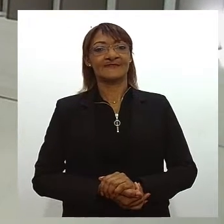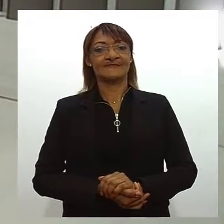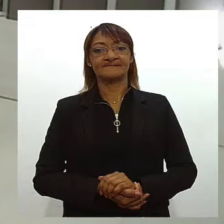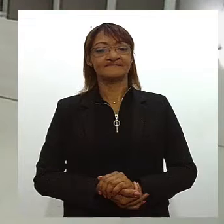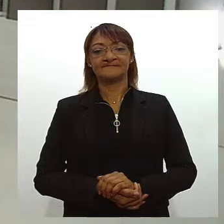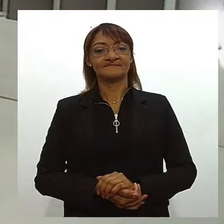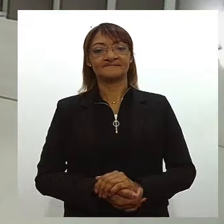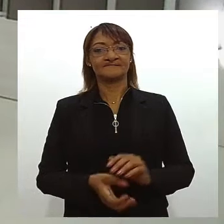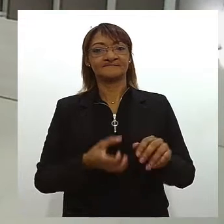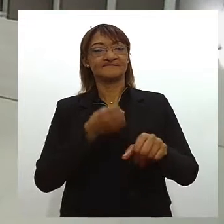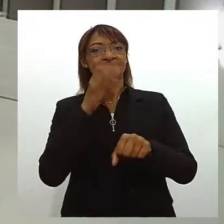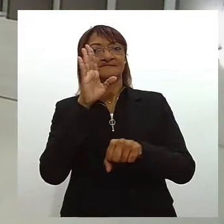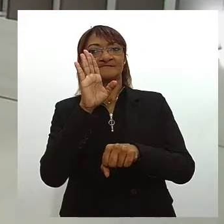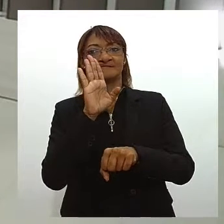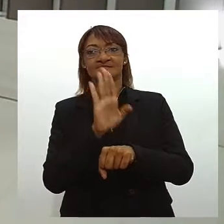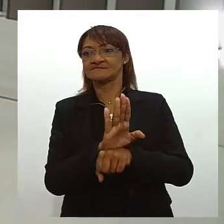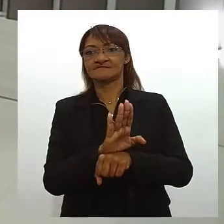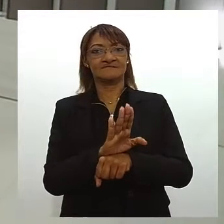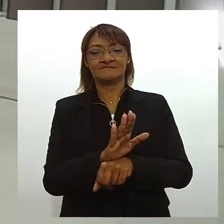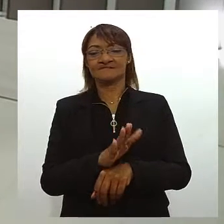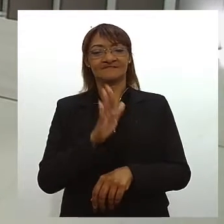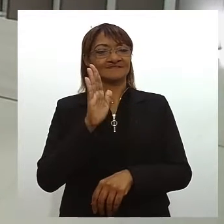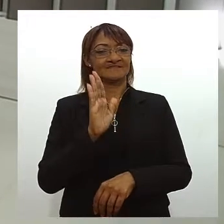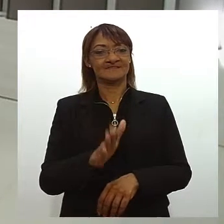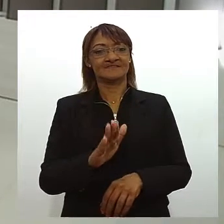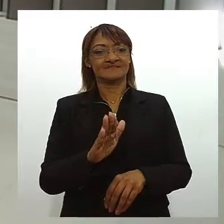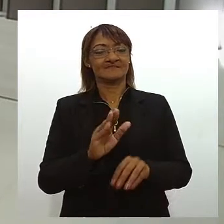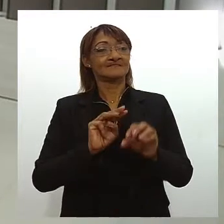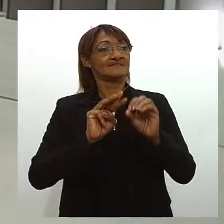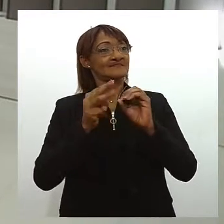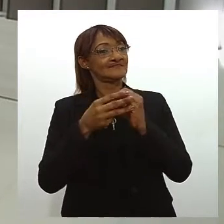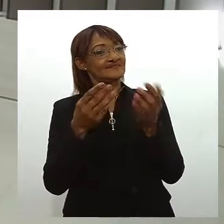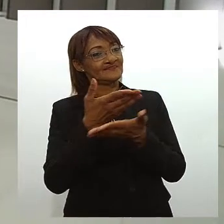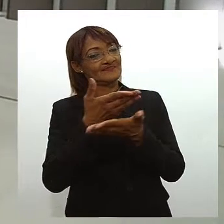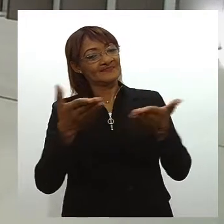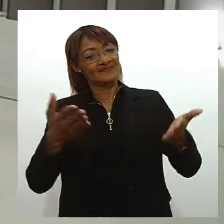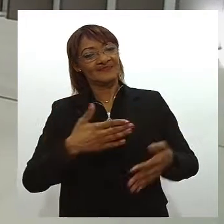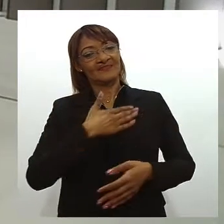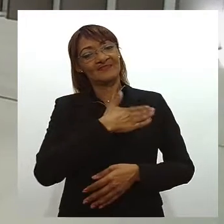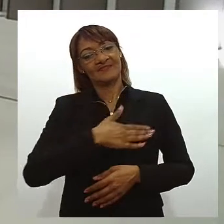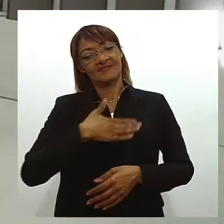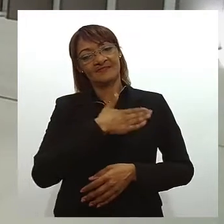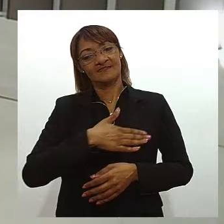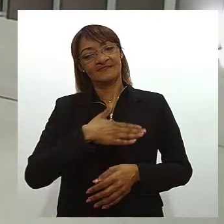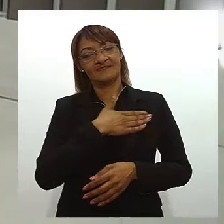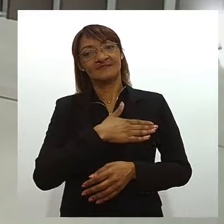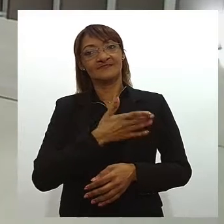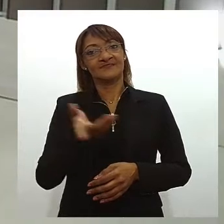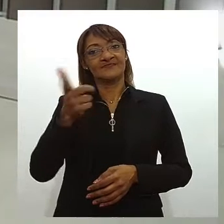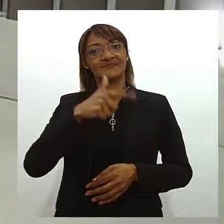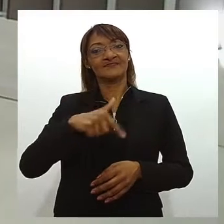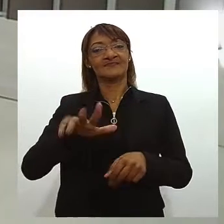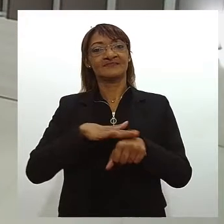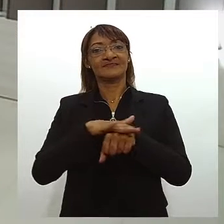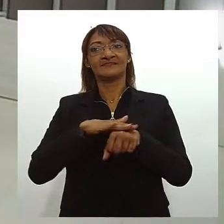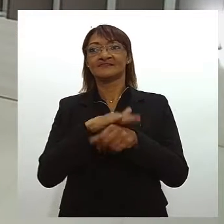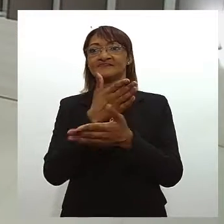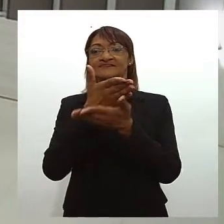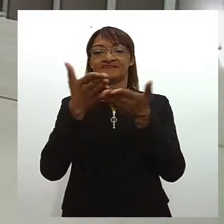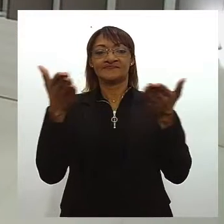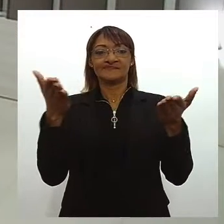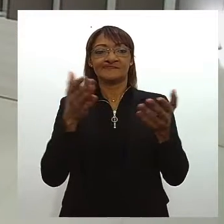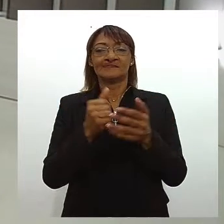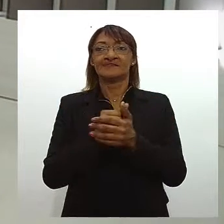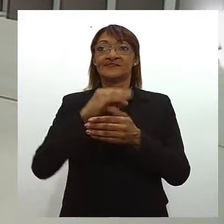Boa tarde a todos que acompanham o Jornal da Alese. É uma satisfação poder voltar a conversar com vocês. E só para